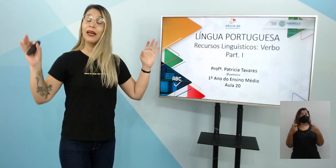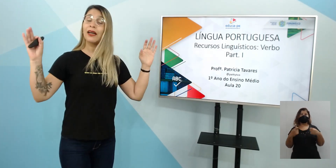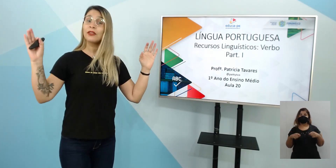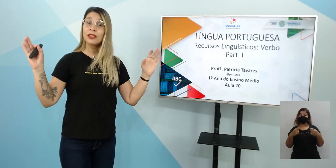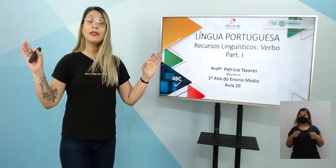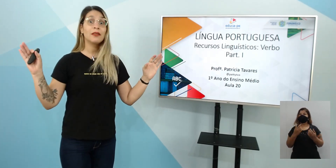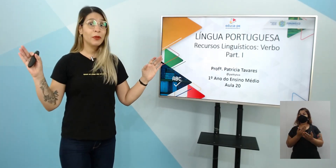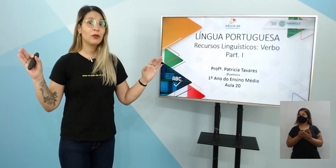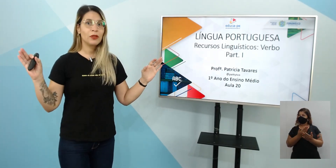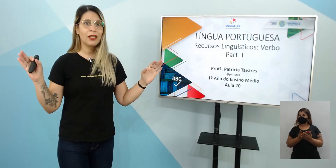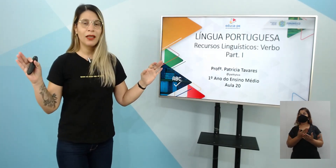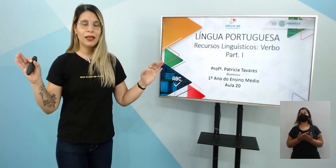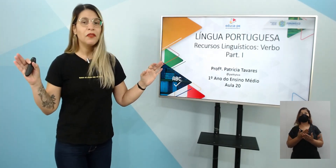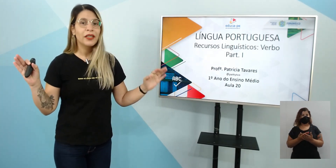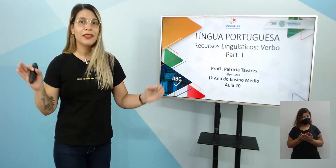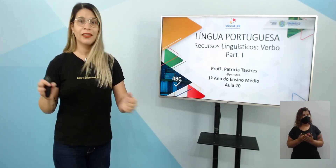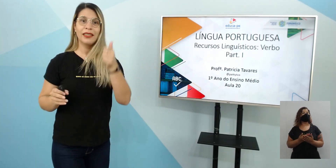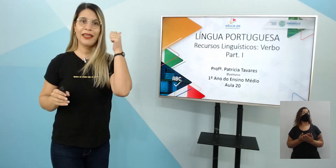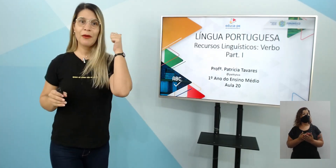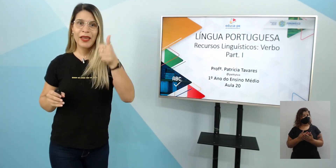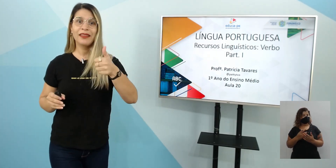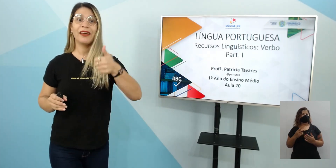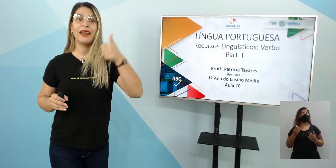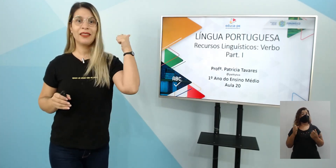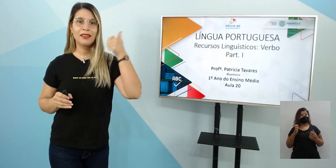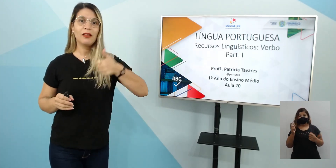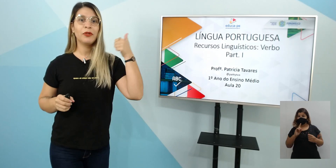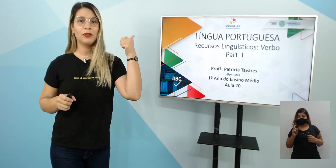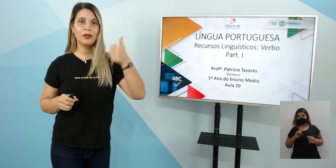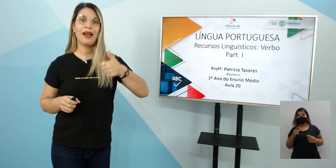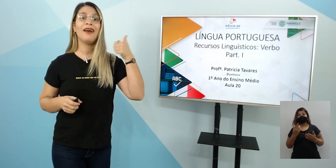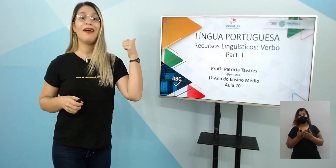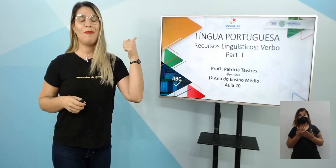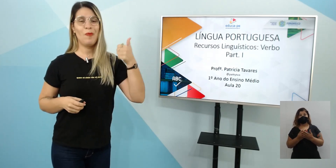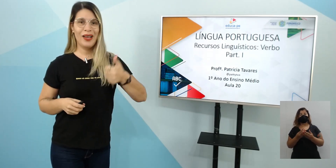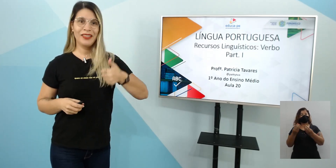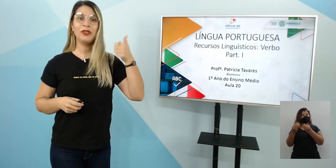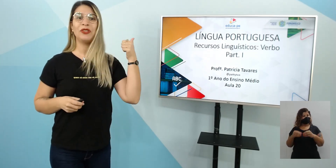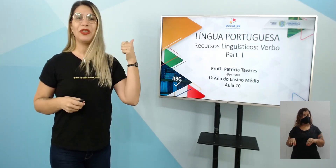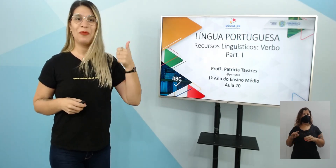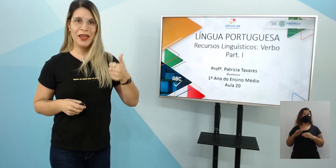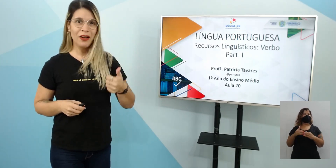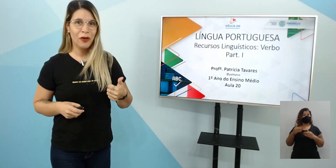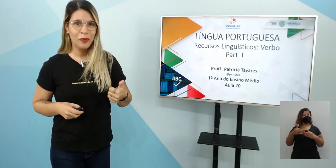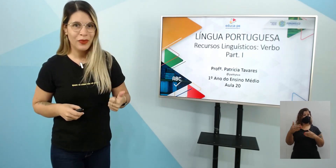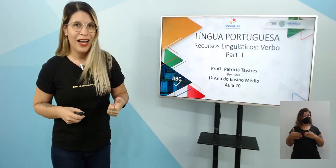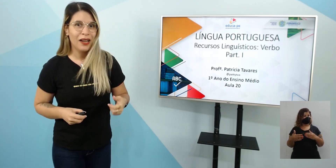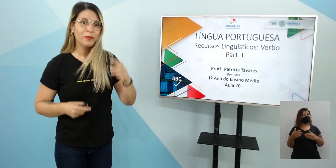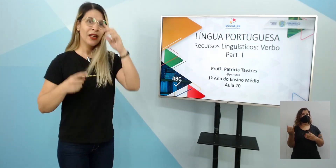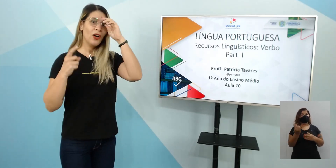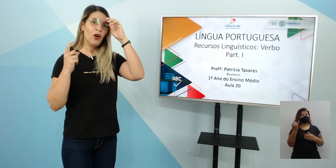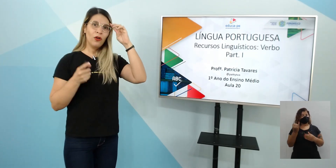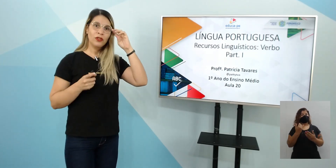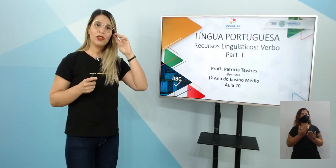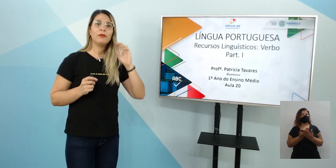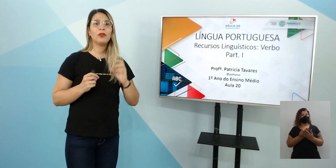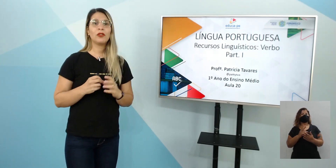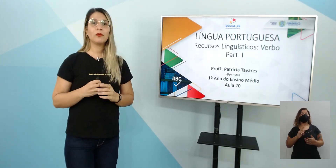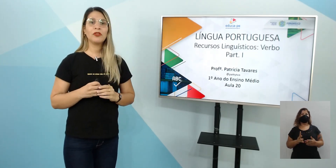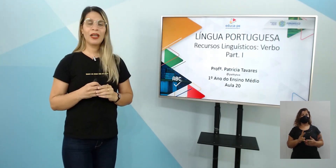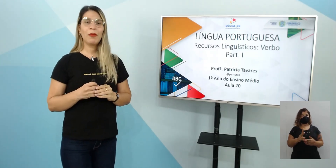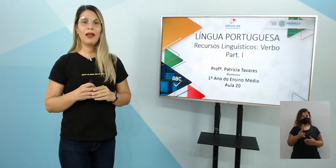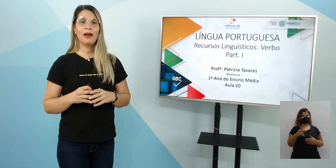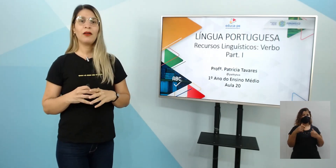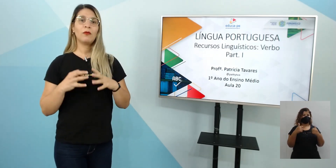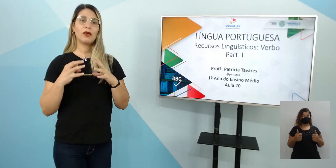estuda, a gente se prejudica lá na frente e a meta é sempre estudar mais e melhor, tá? Hoje nós